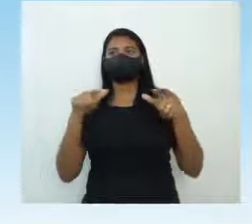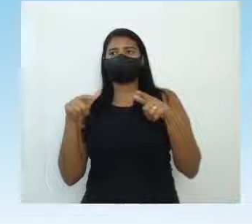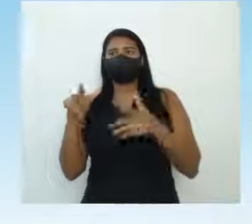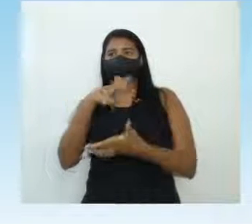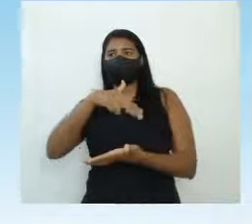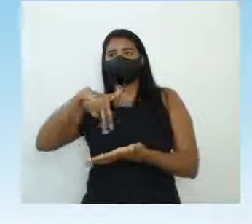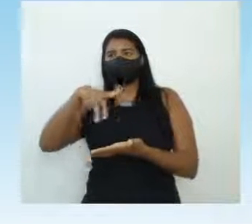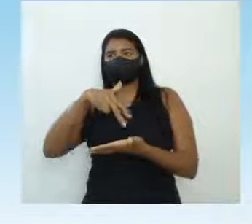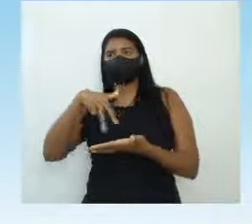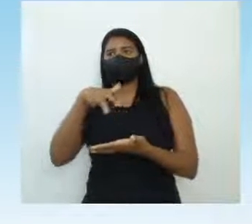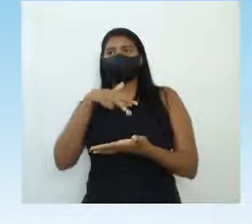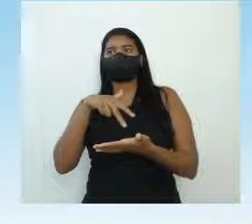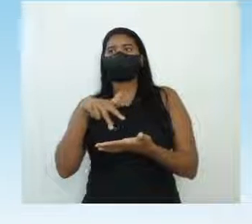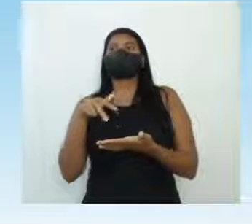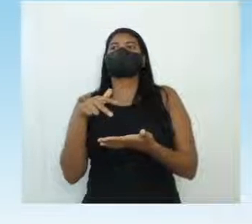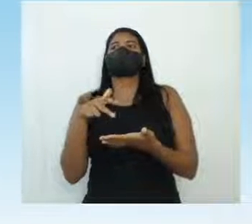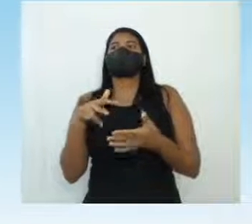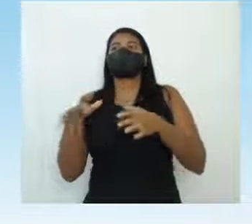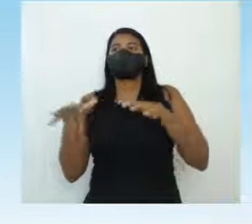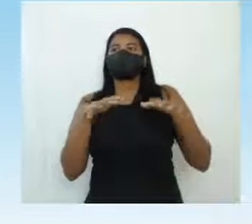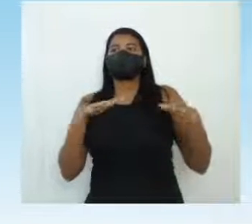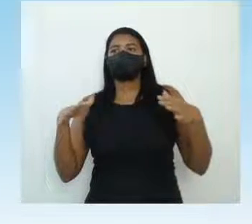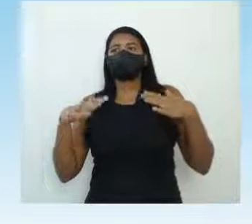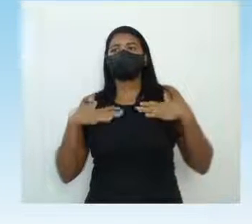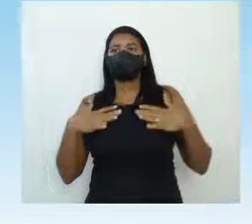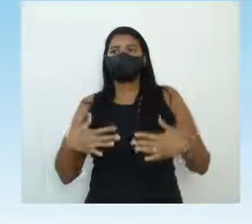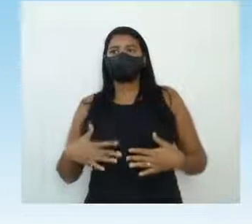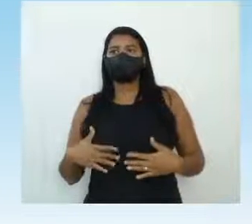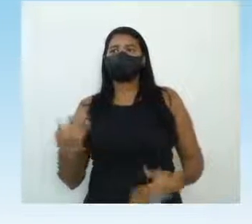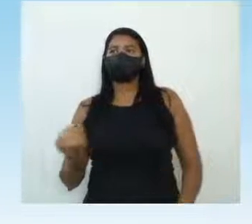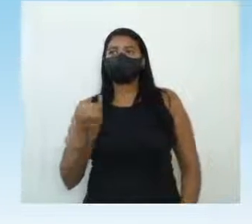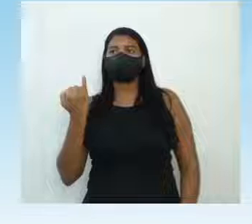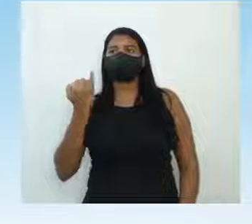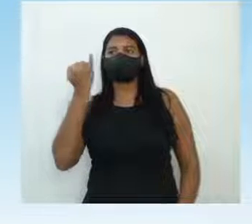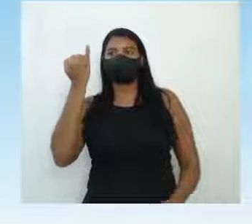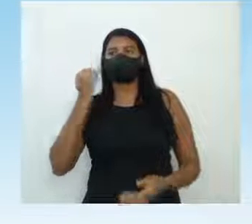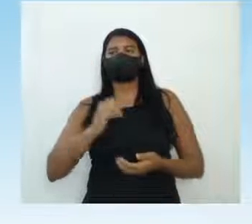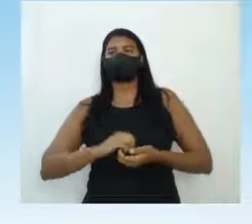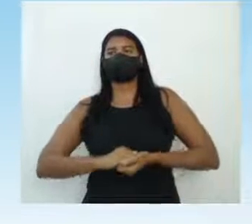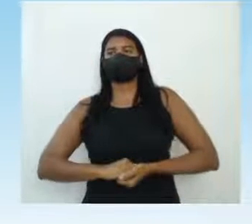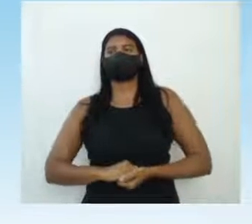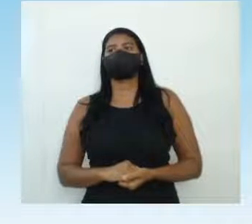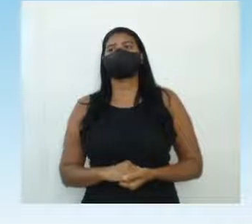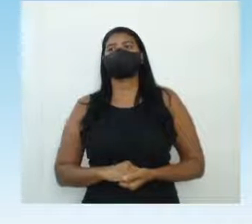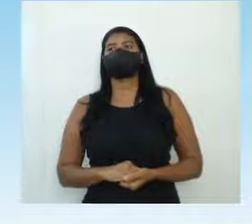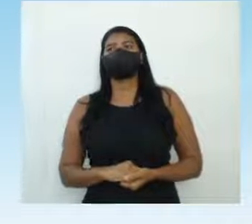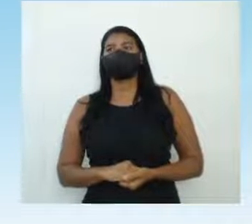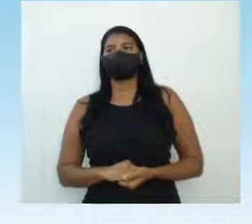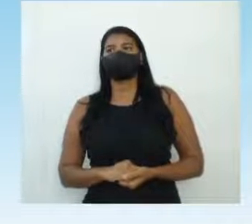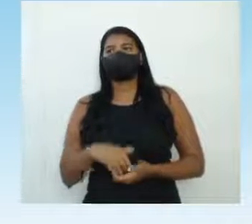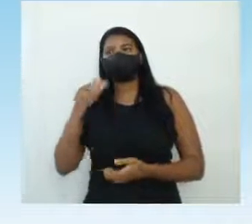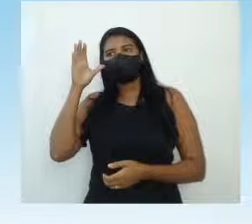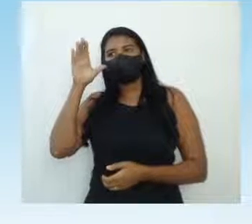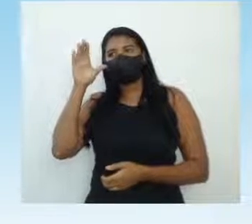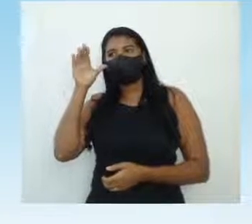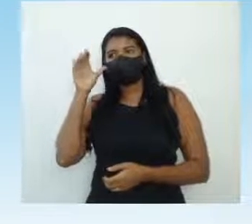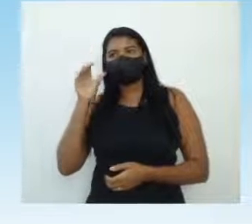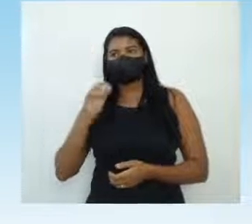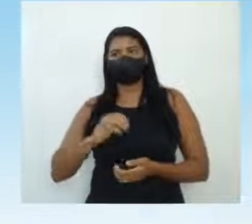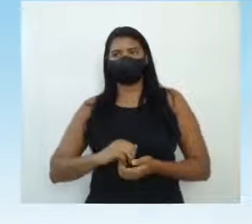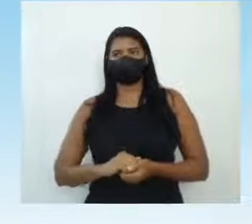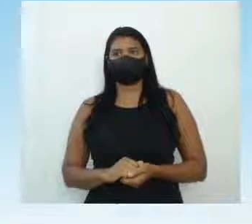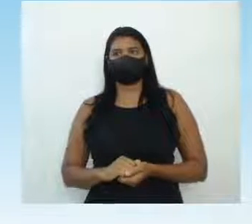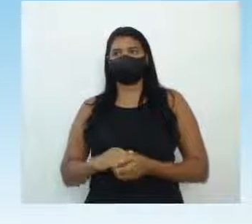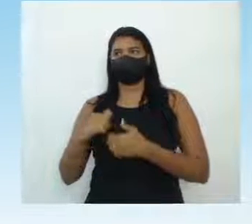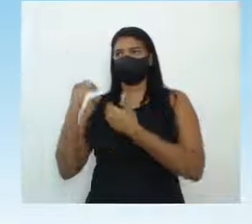dança, para eles poderem se movimentar. Então, ele foi muito importante nesse sentido, tá? Uma curiosidade, Rudolf